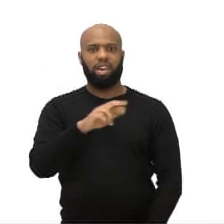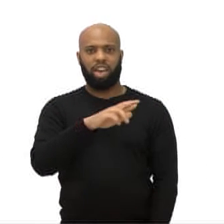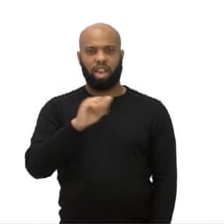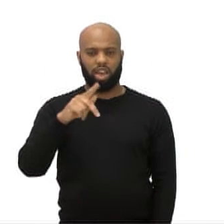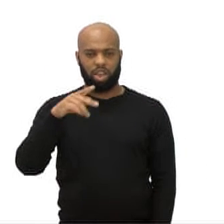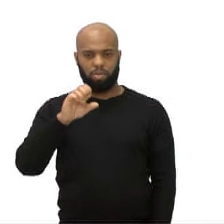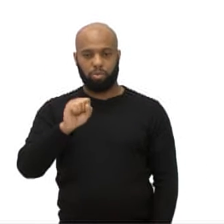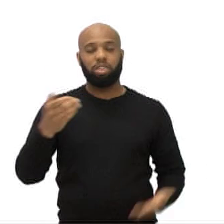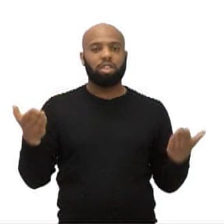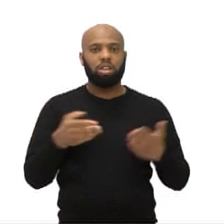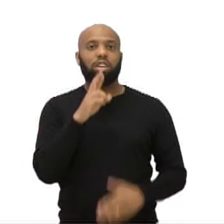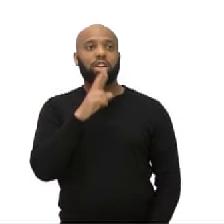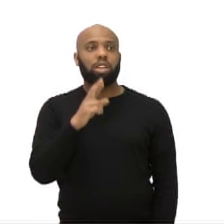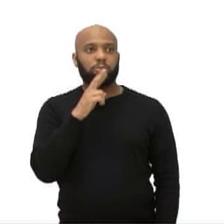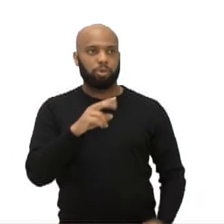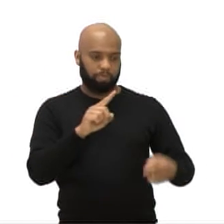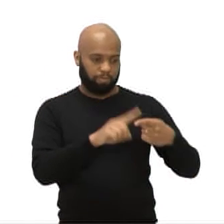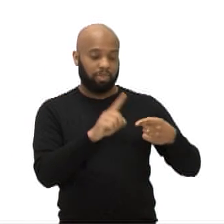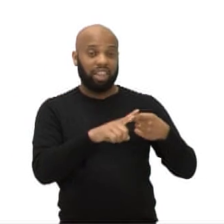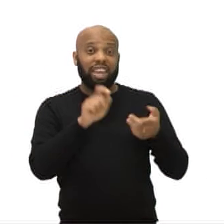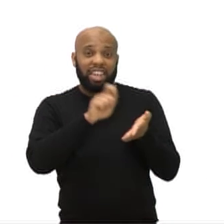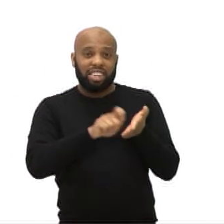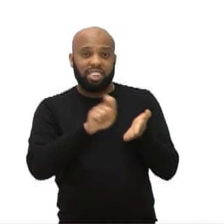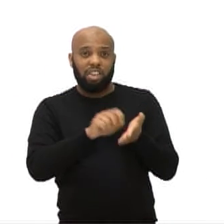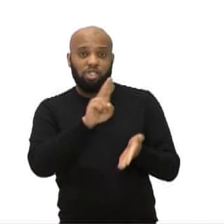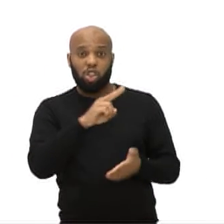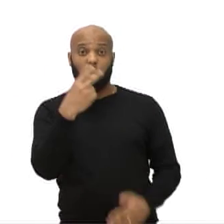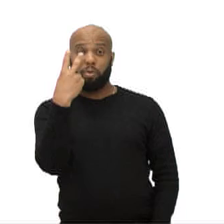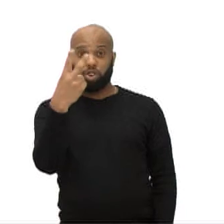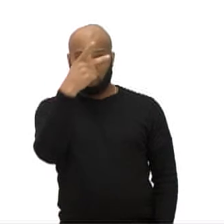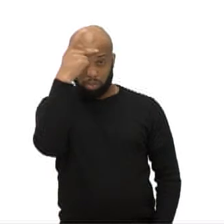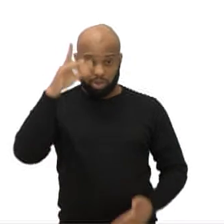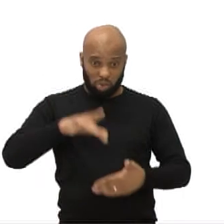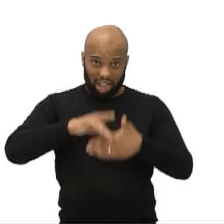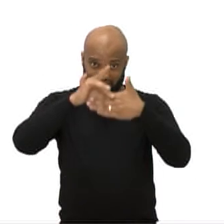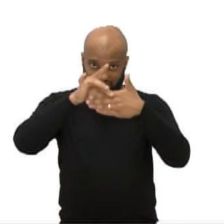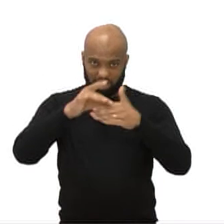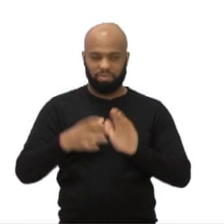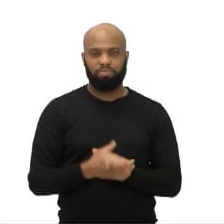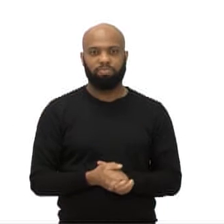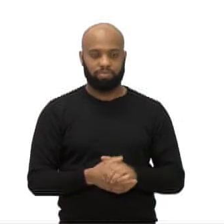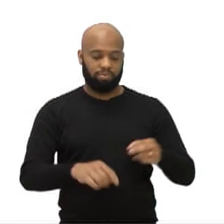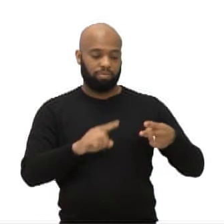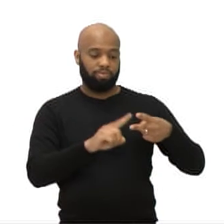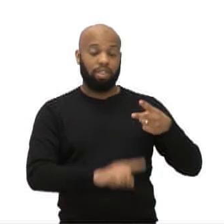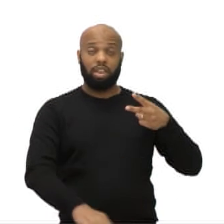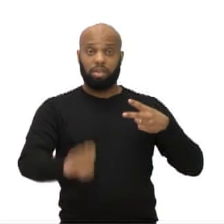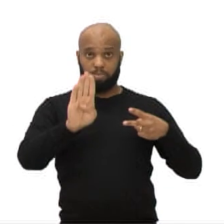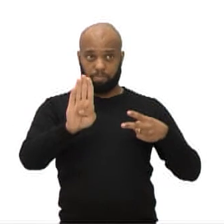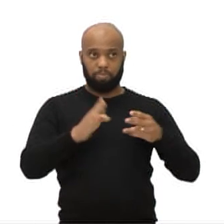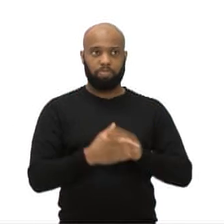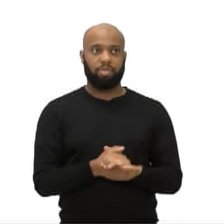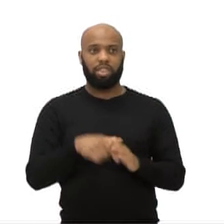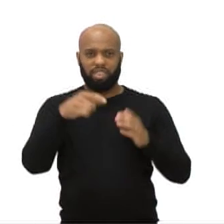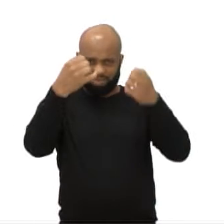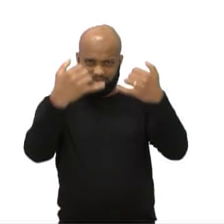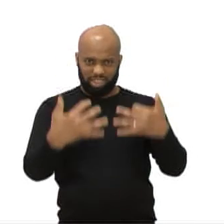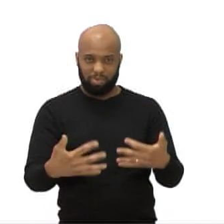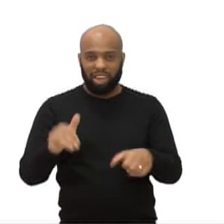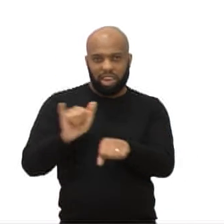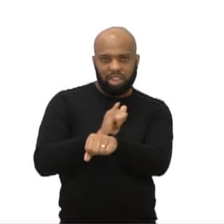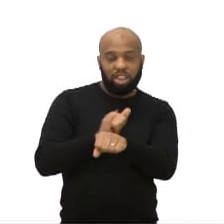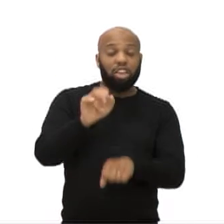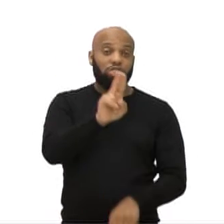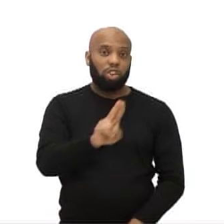as questões. Escreva os nomes de 2 líderes farroupilhas. A. E a B, descreva a